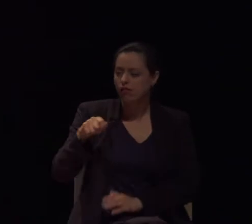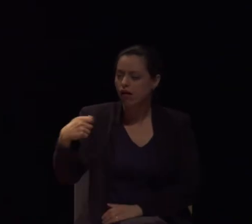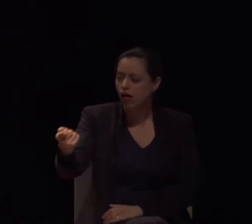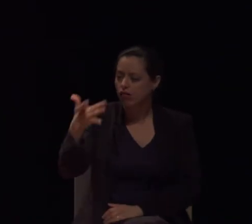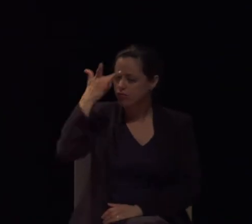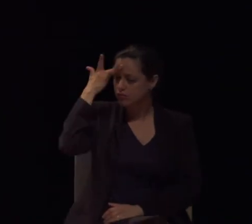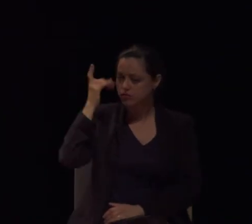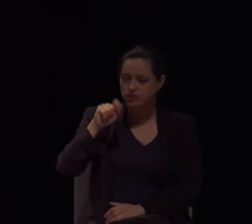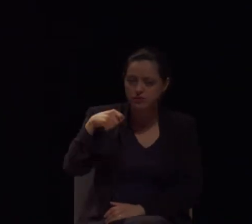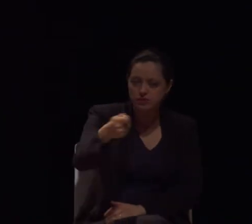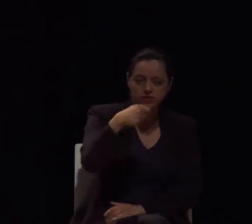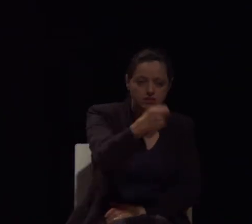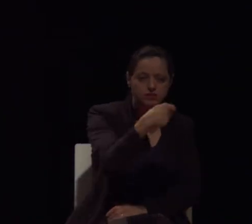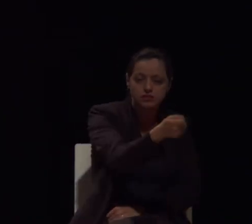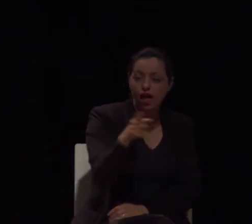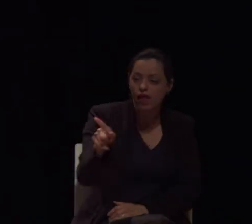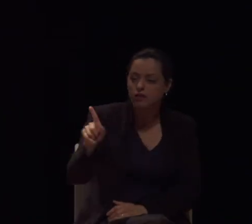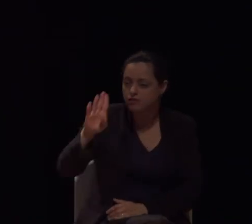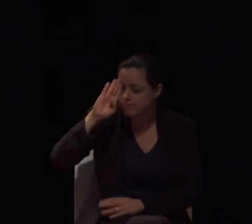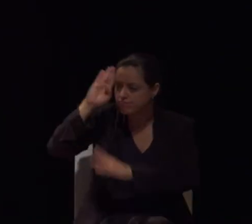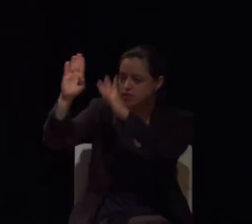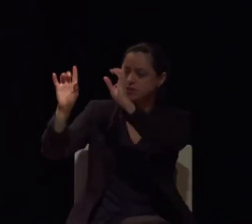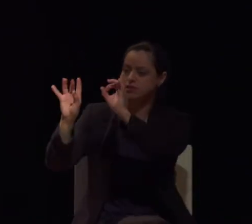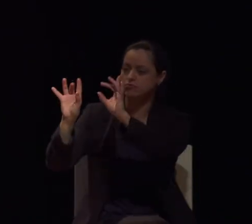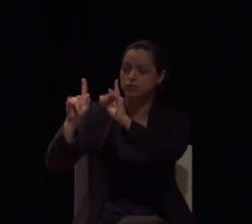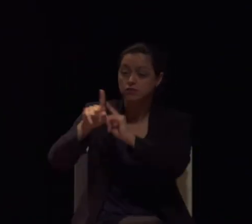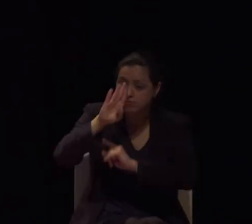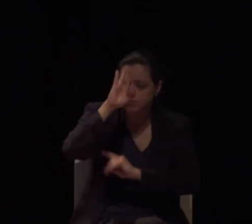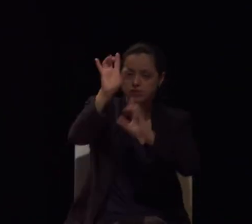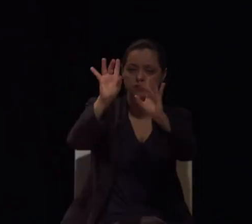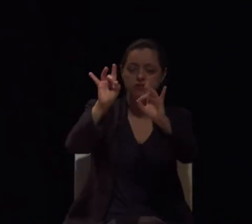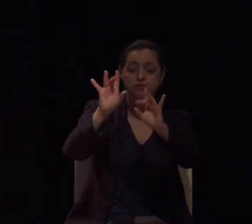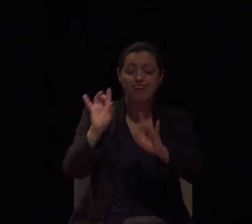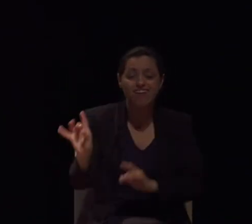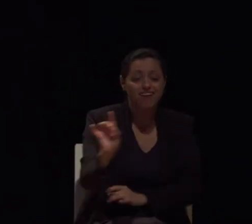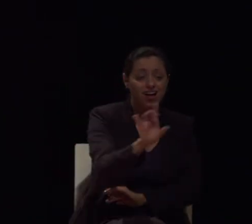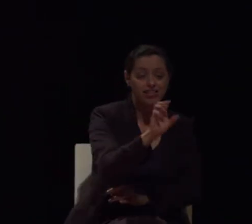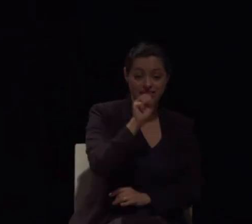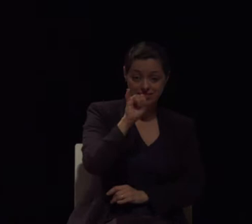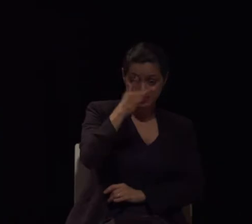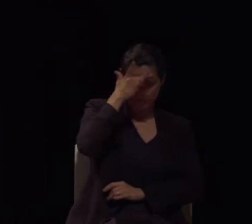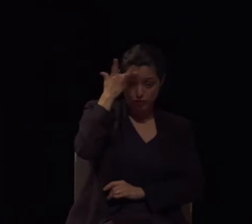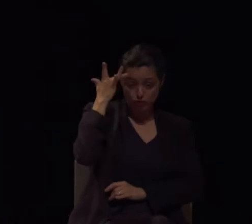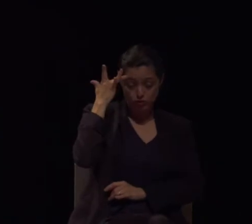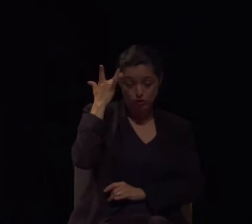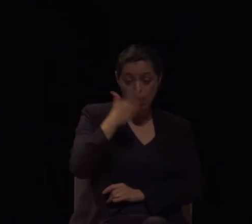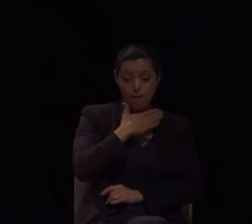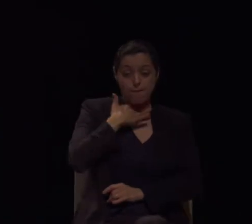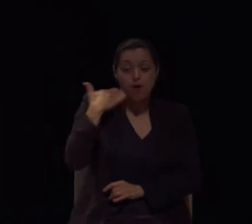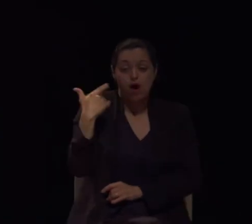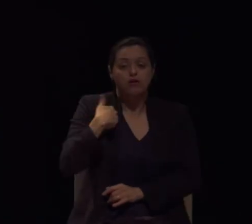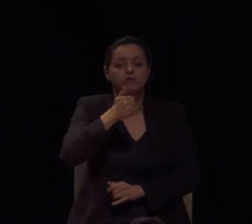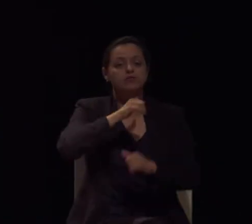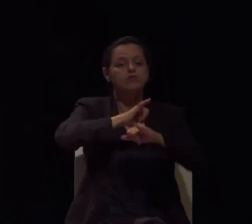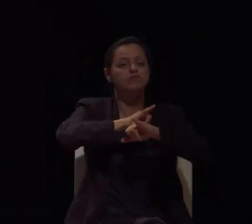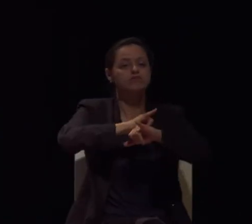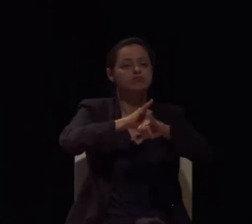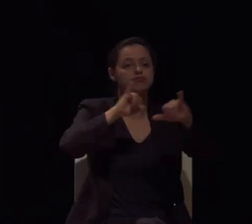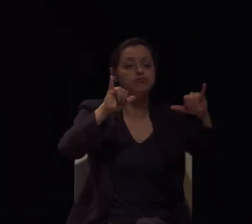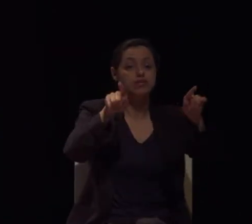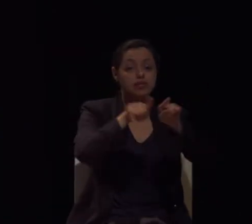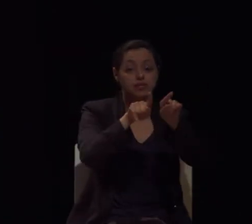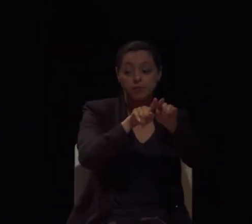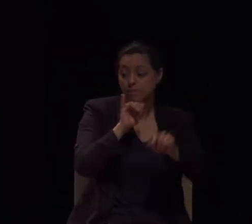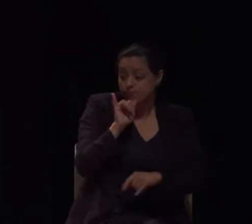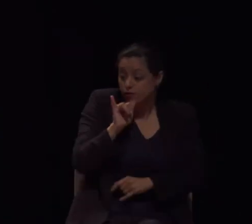importância na sua comunidade e quando ela morre você precisa contar essa história pra ela